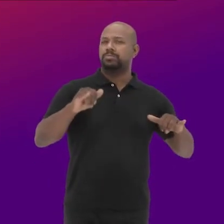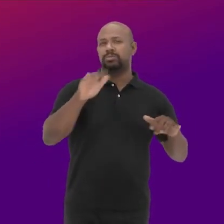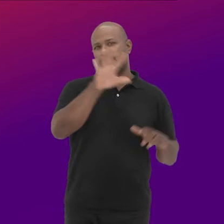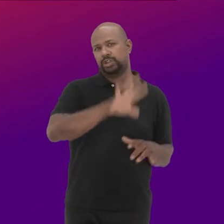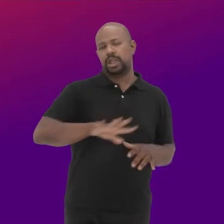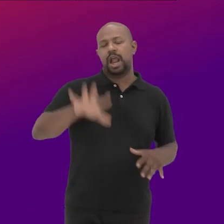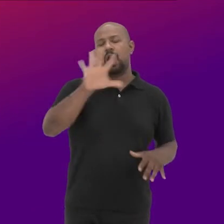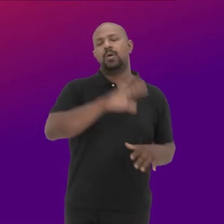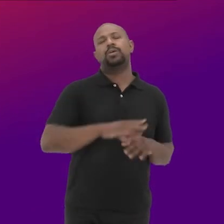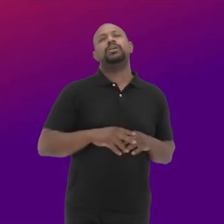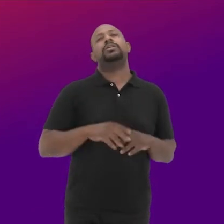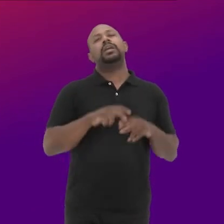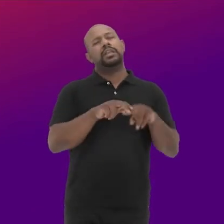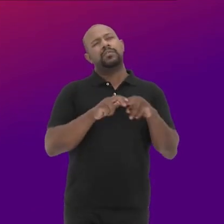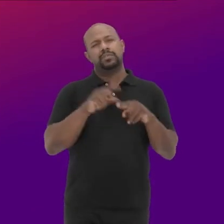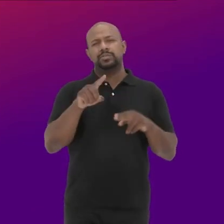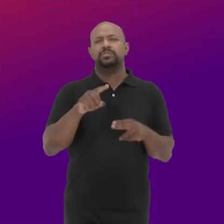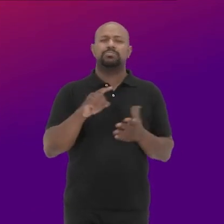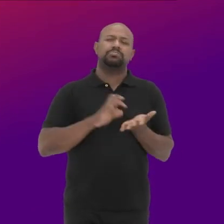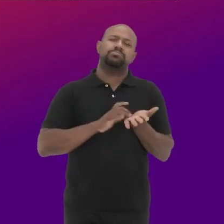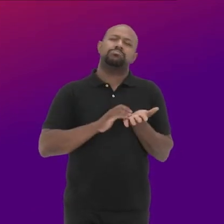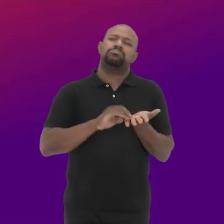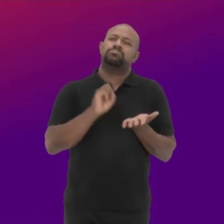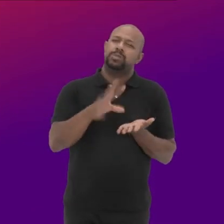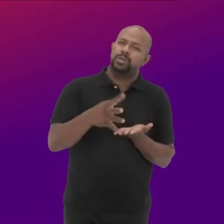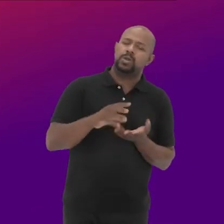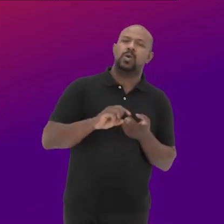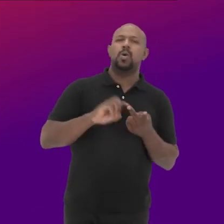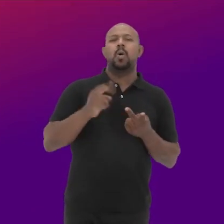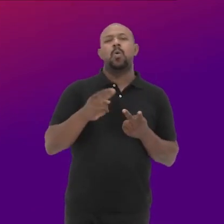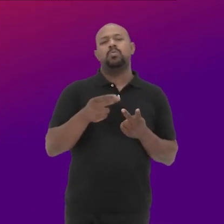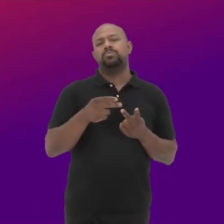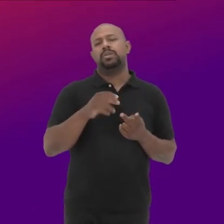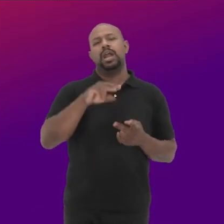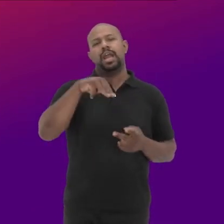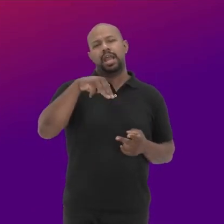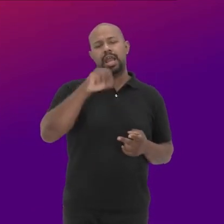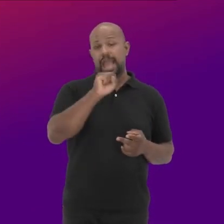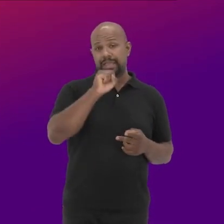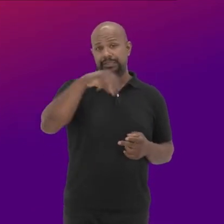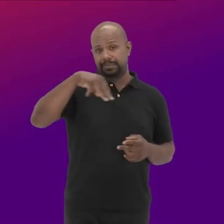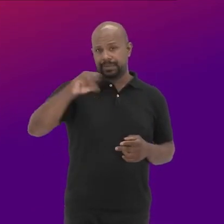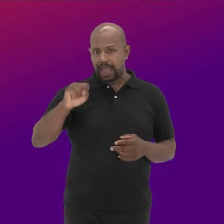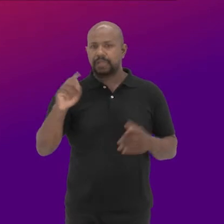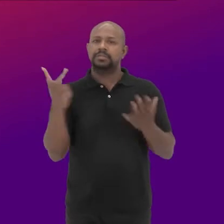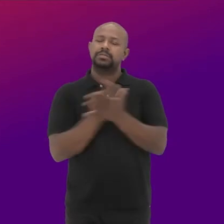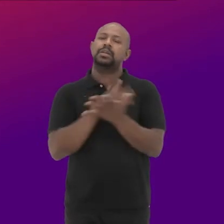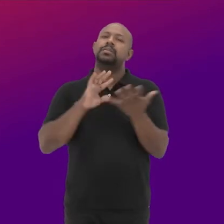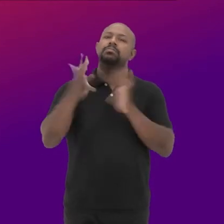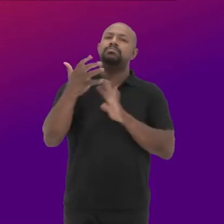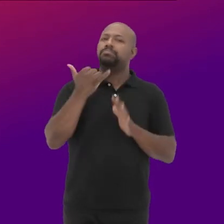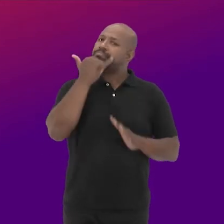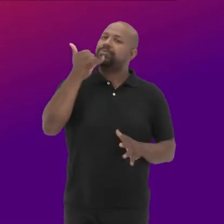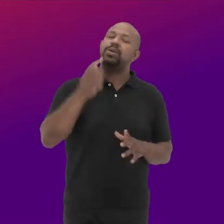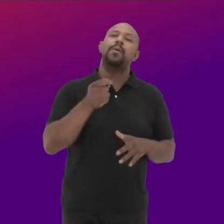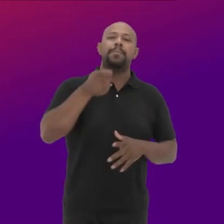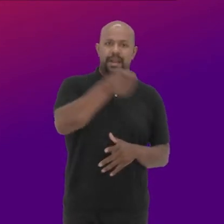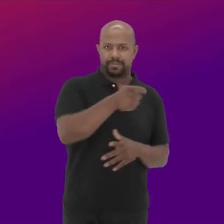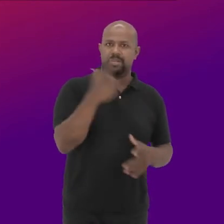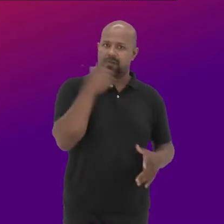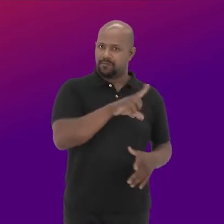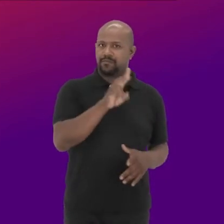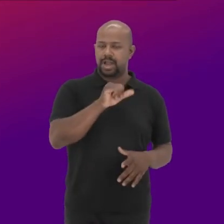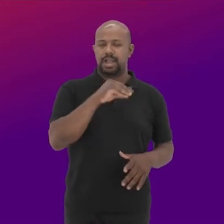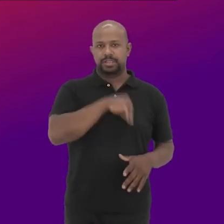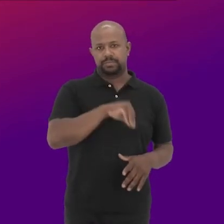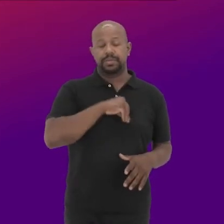informando-os em geral através de um SMS ou uma mensagem de texto da ocorrência do sinistro e o pagamento que